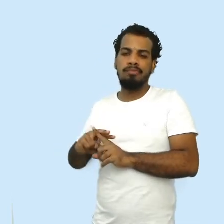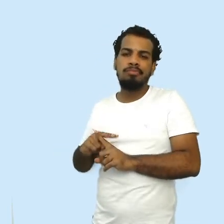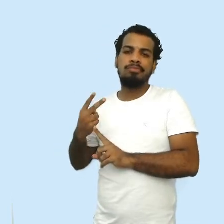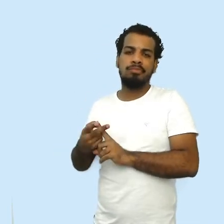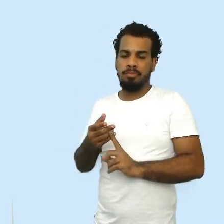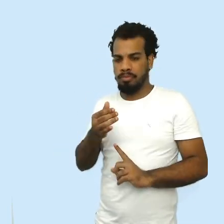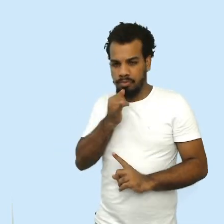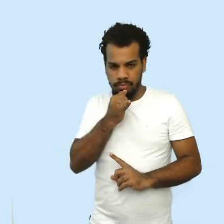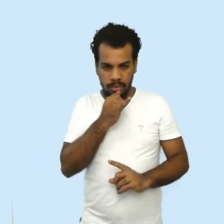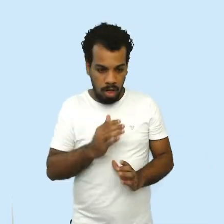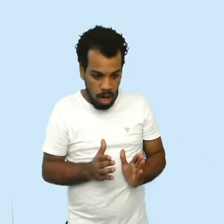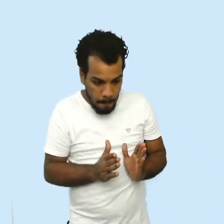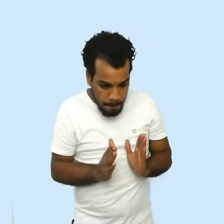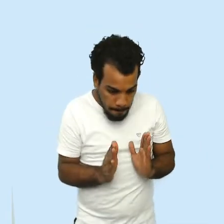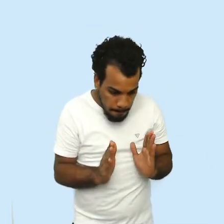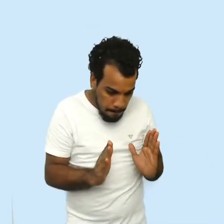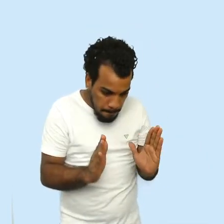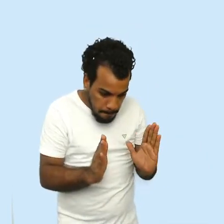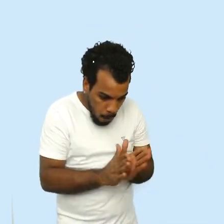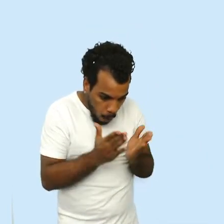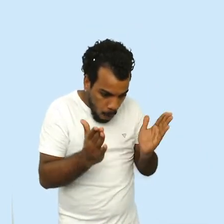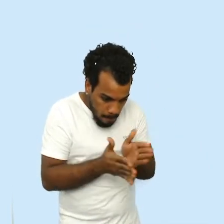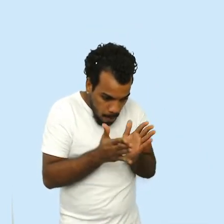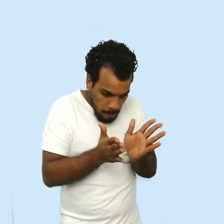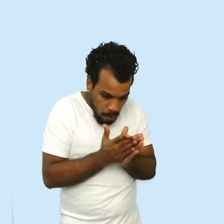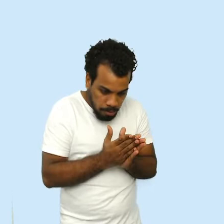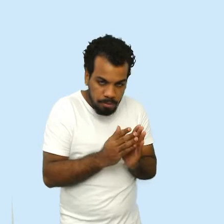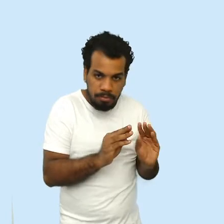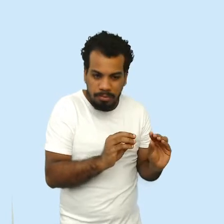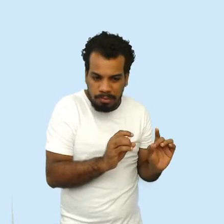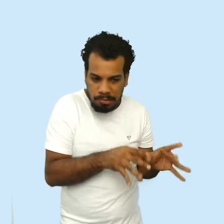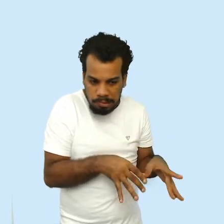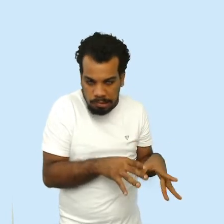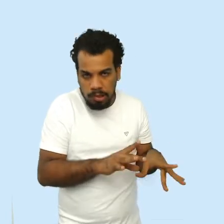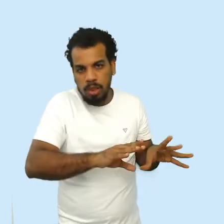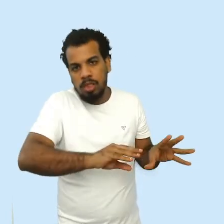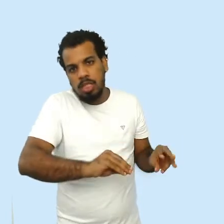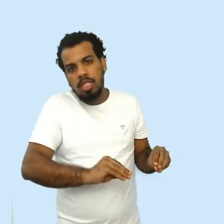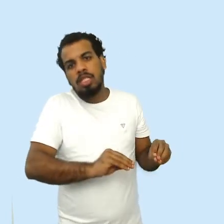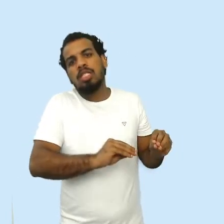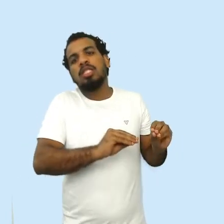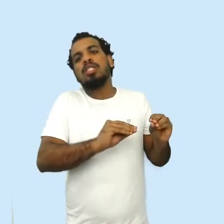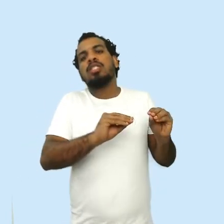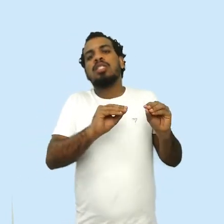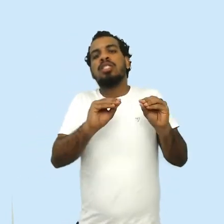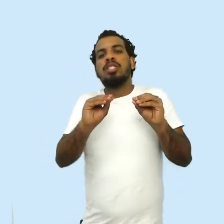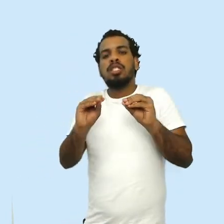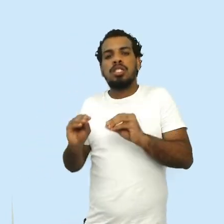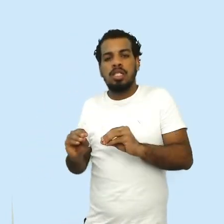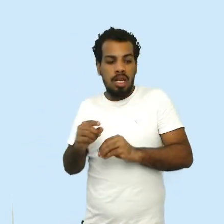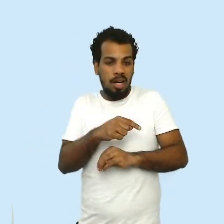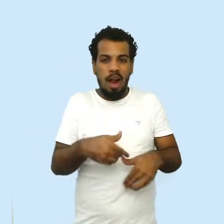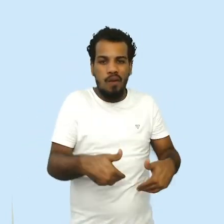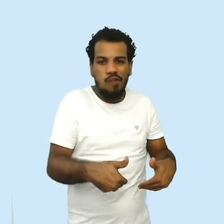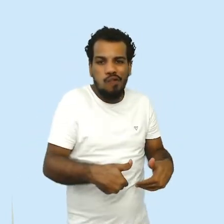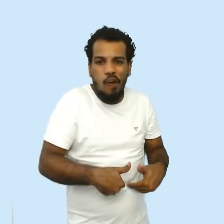sair de um estado de pobreza, na verdade, é uma forma de sair da fome, ou sair de